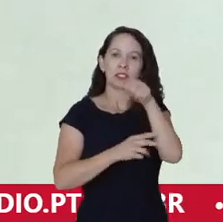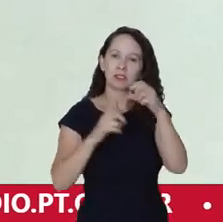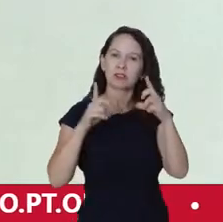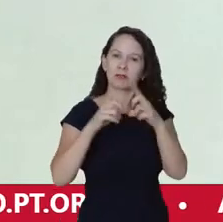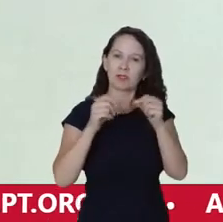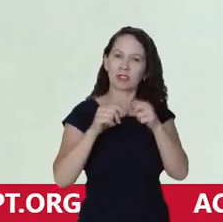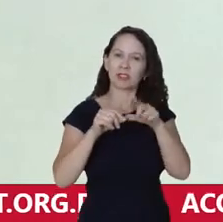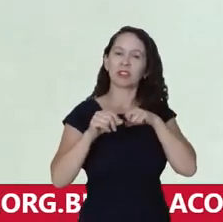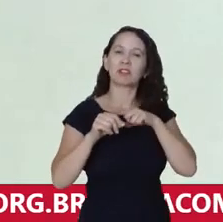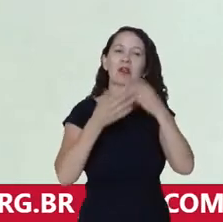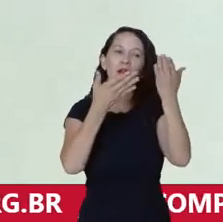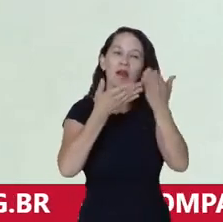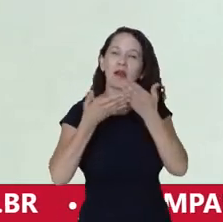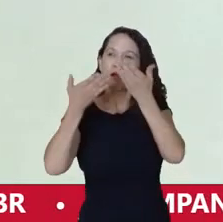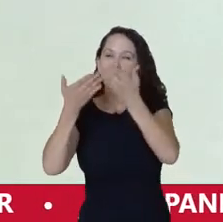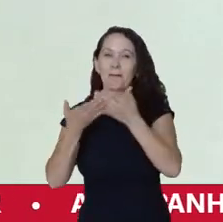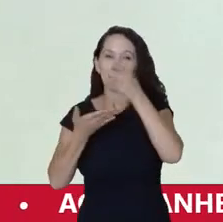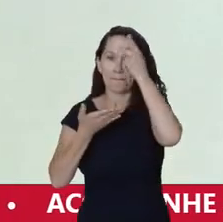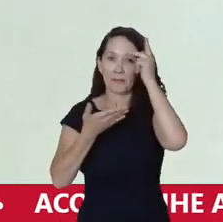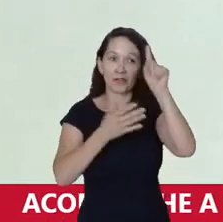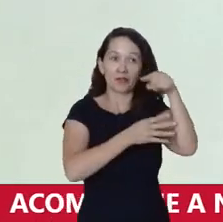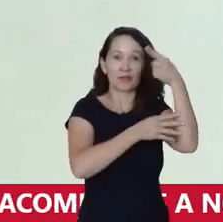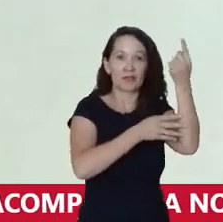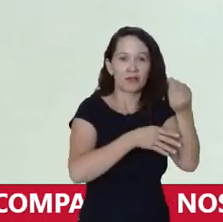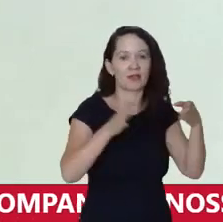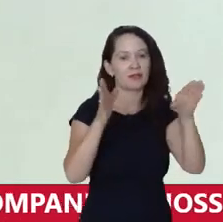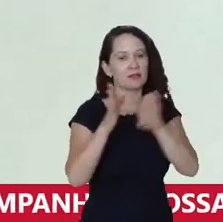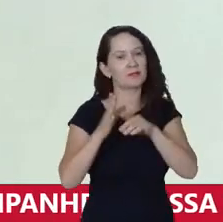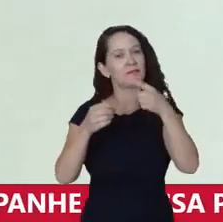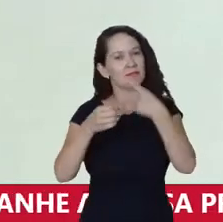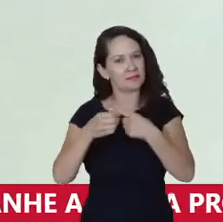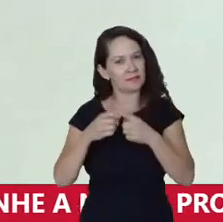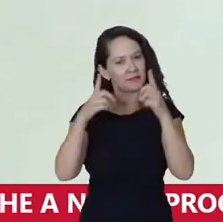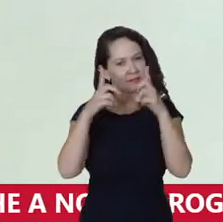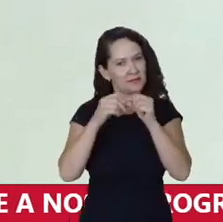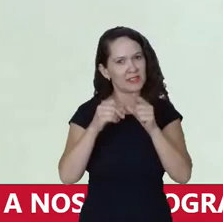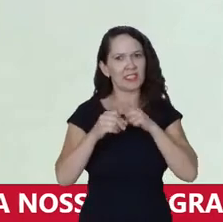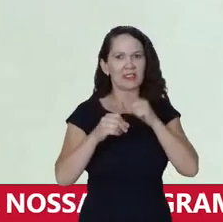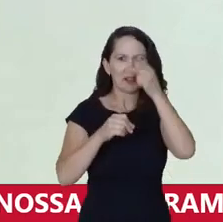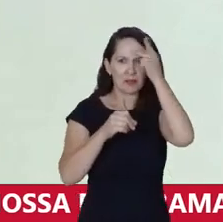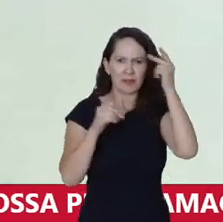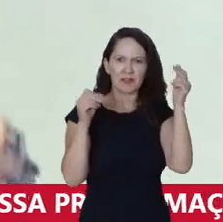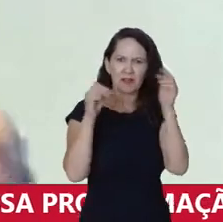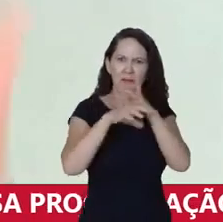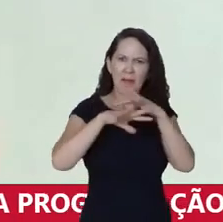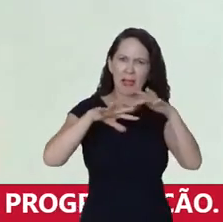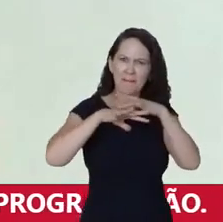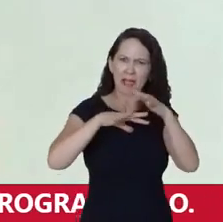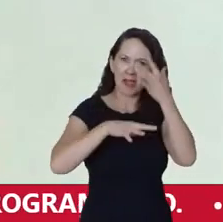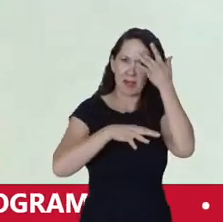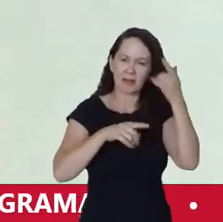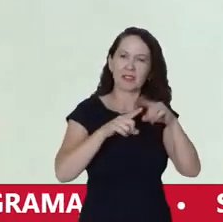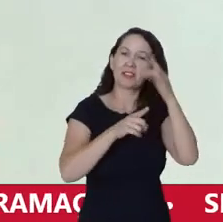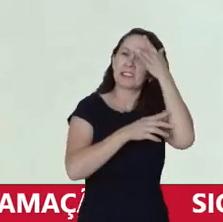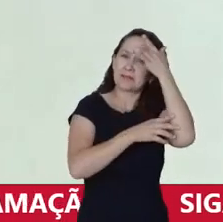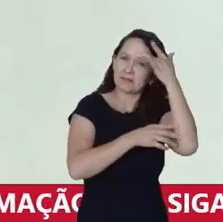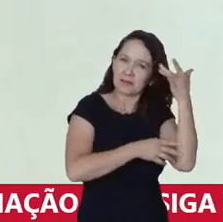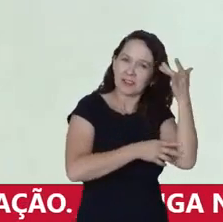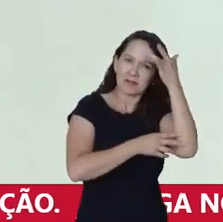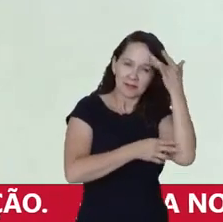está recebendo muita gente de fora, vindo para que a gente tenha bastante gente aqui amanhã. E depois, e